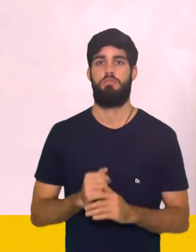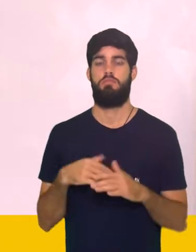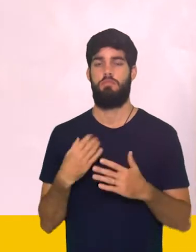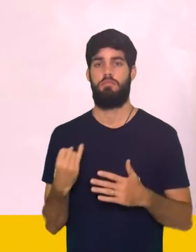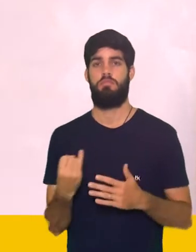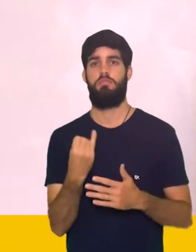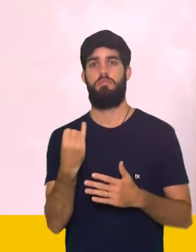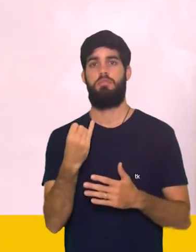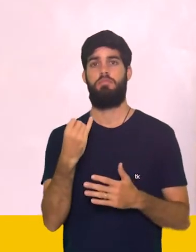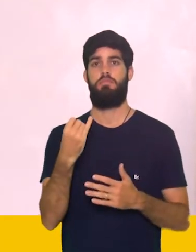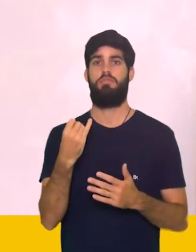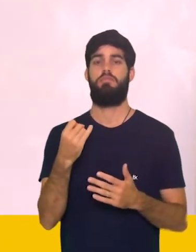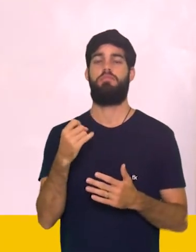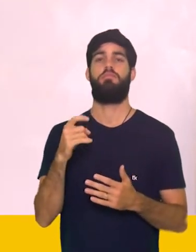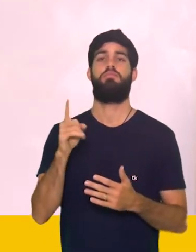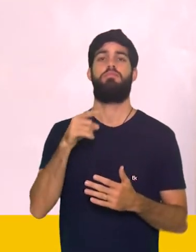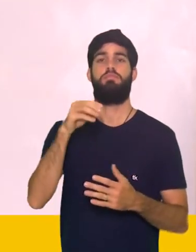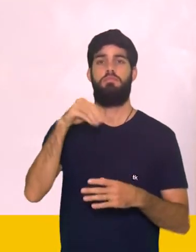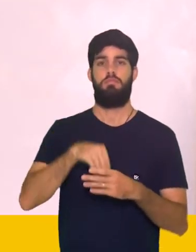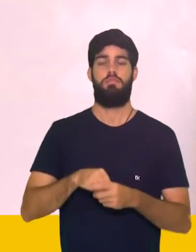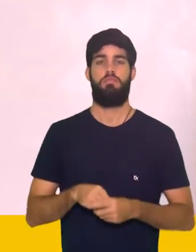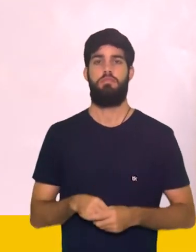a importância do voto?